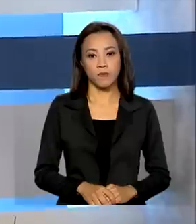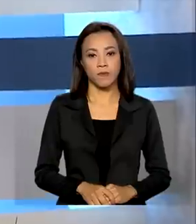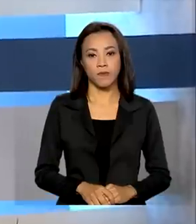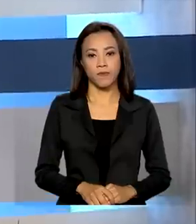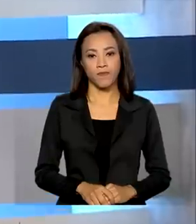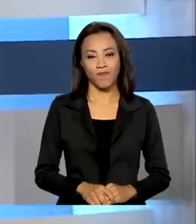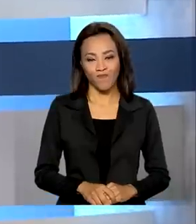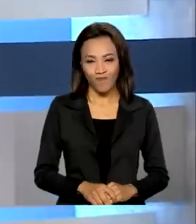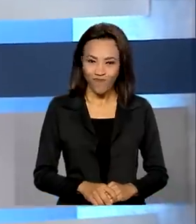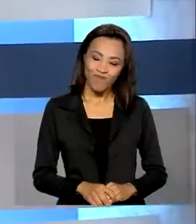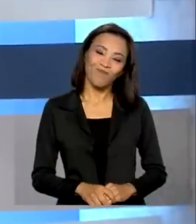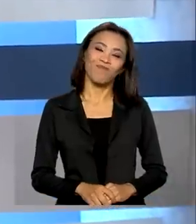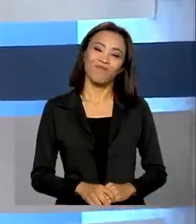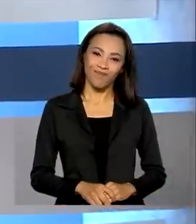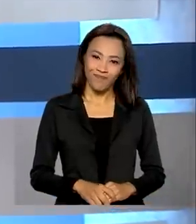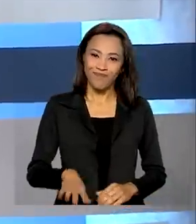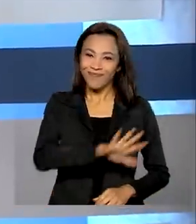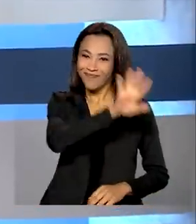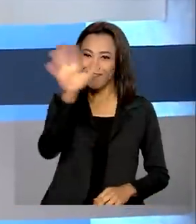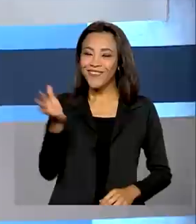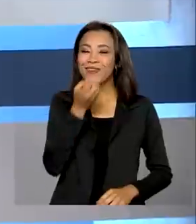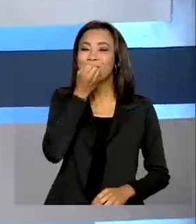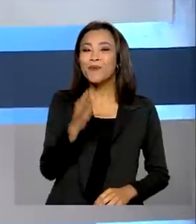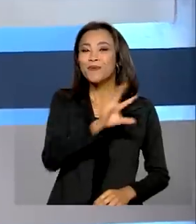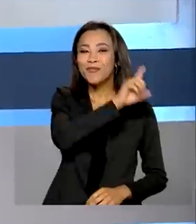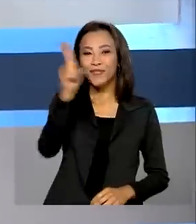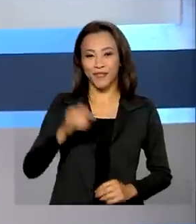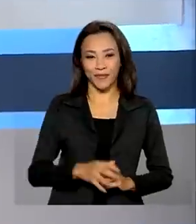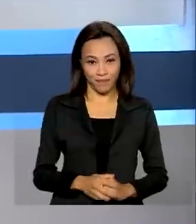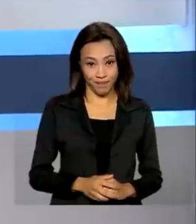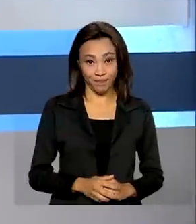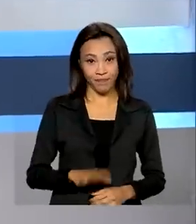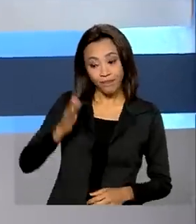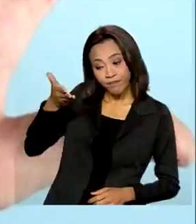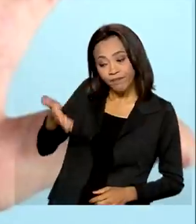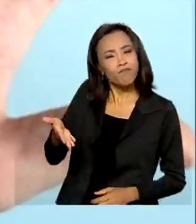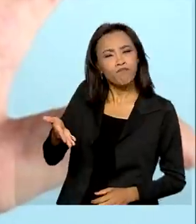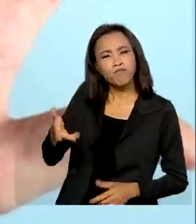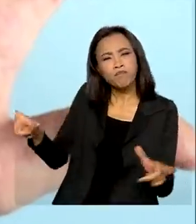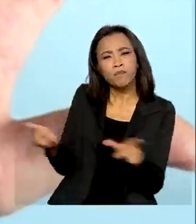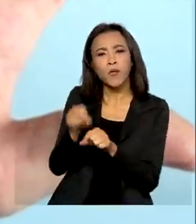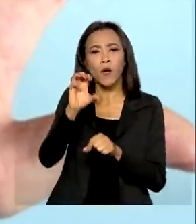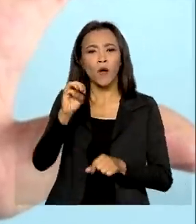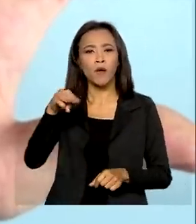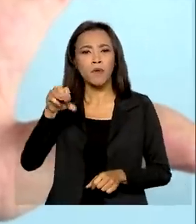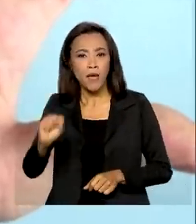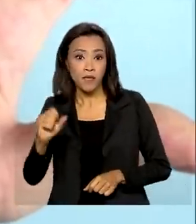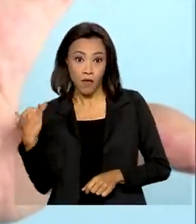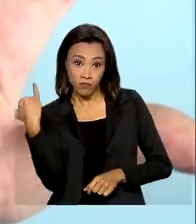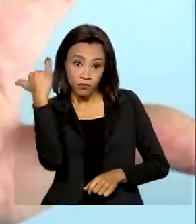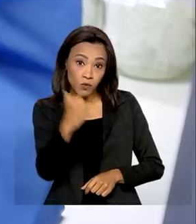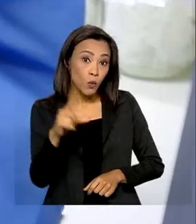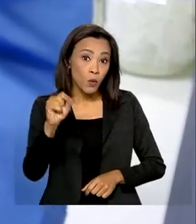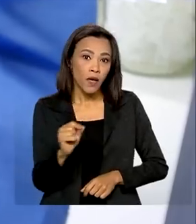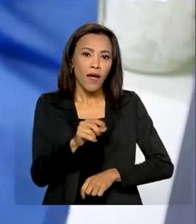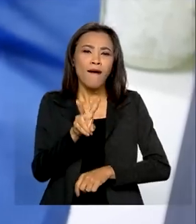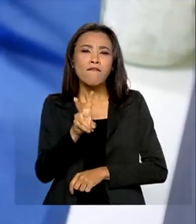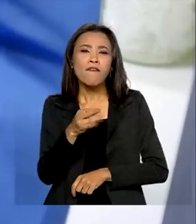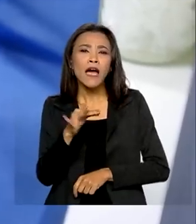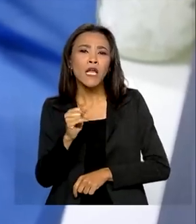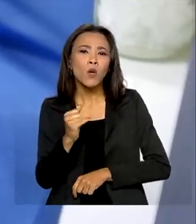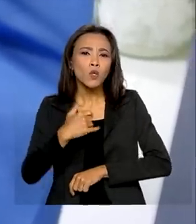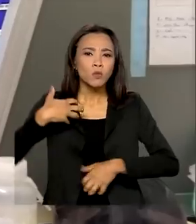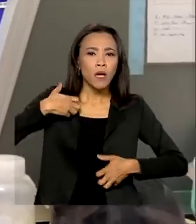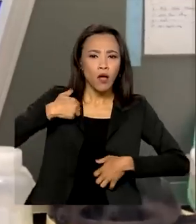o Olá bom dia o ms declara varíola dos Macacos emergência